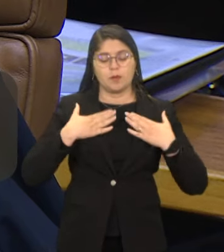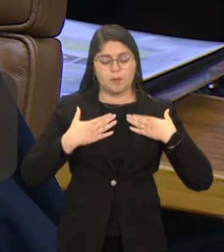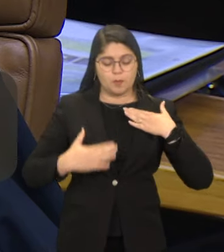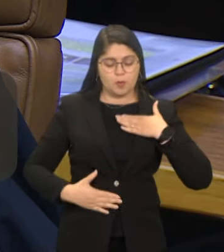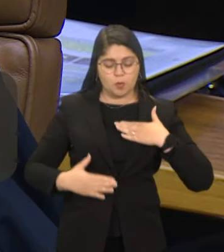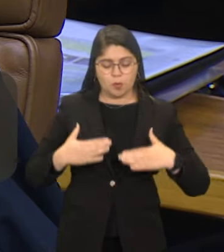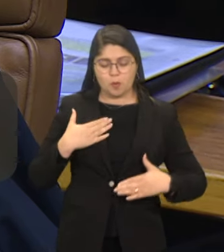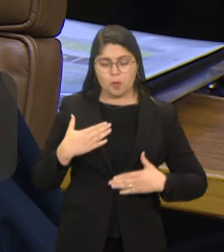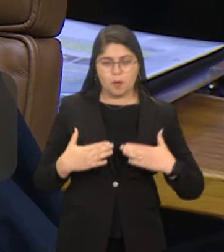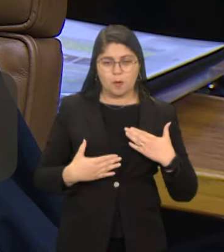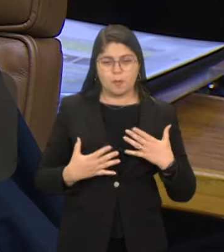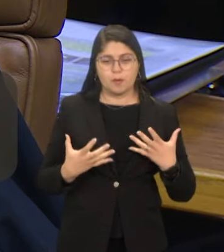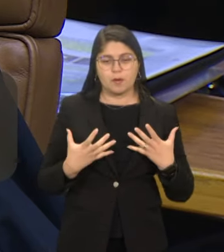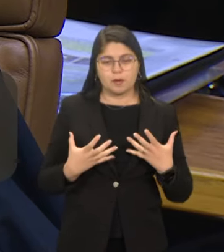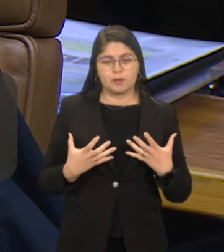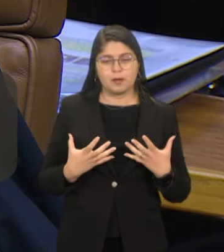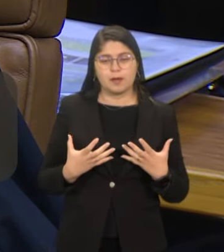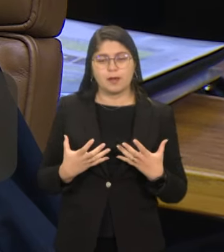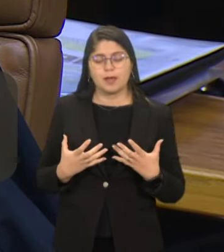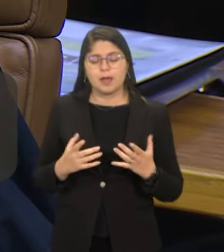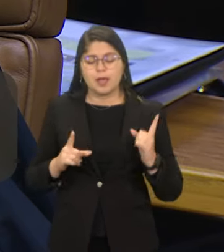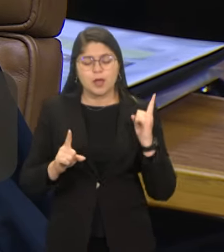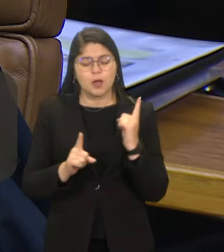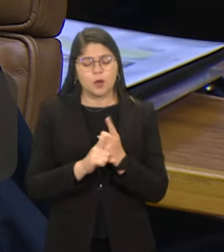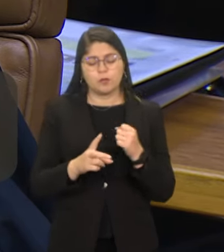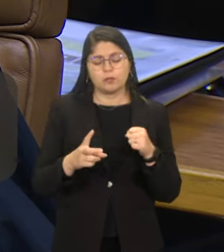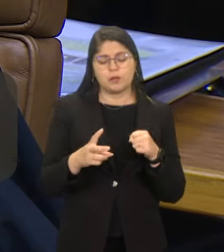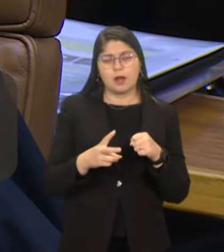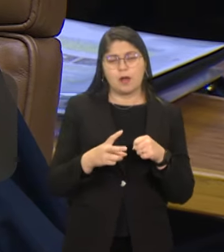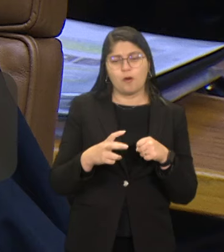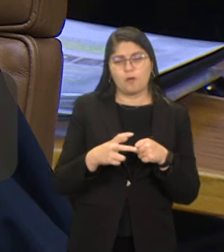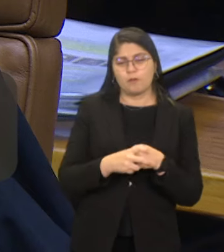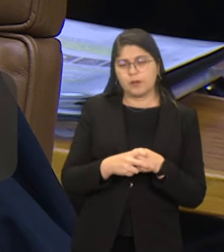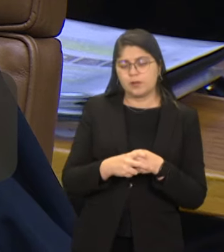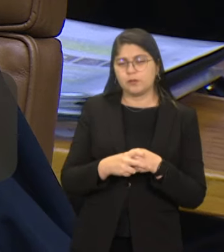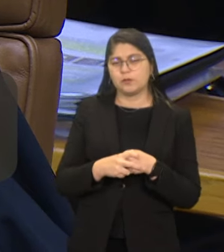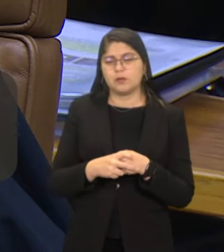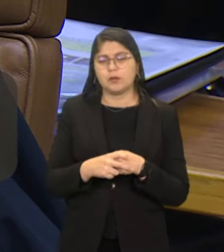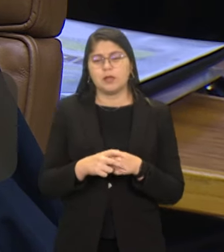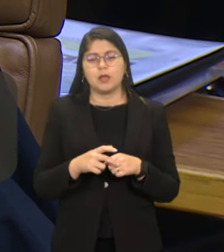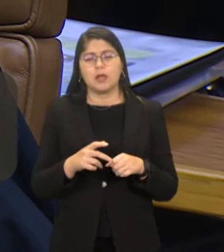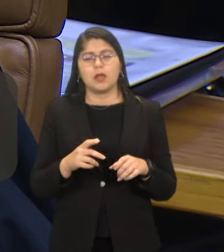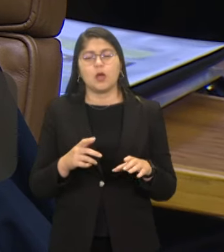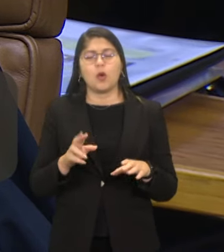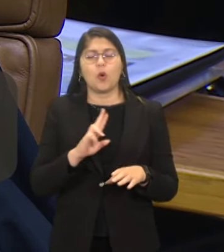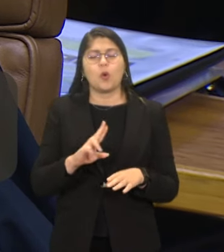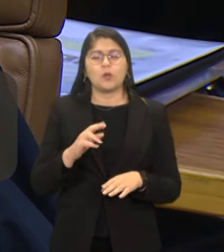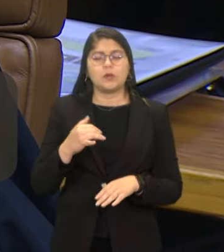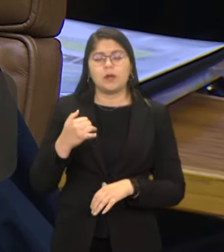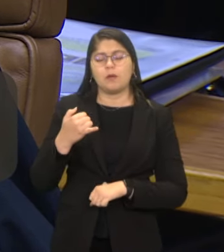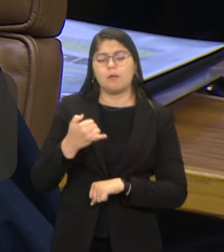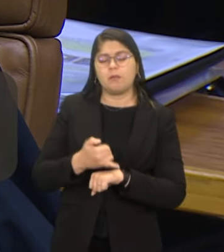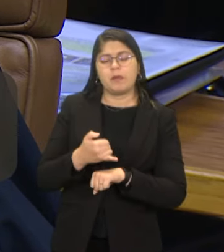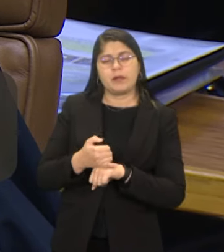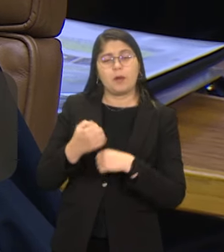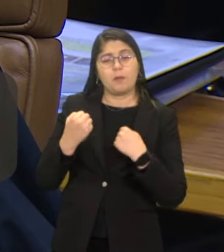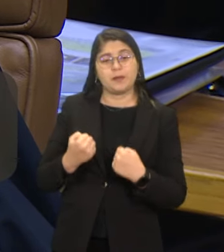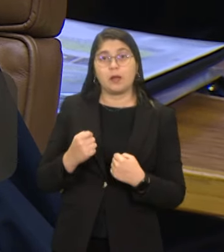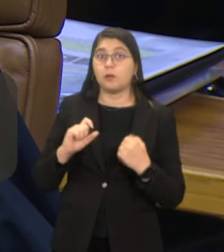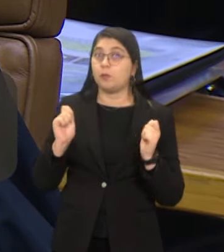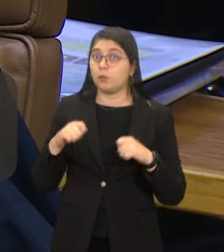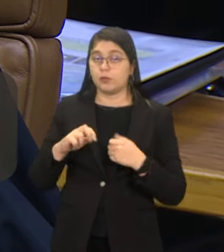a presença do vírus, geralmente se usa um metal pesado. E isso pode, eventualmente, trazer um efeito colateral.